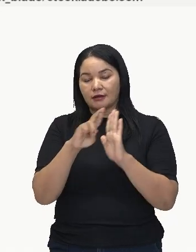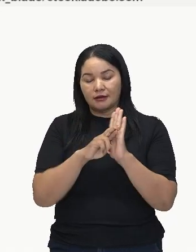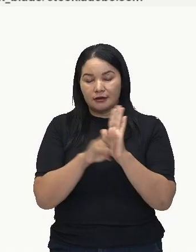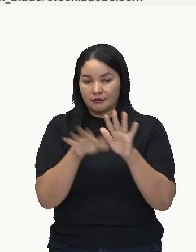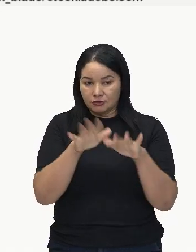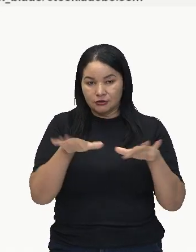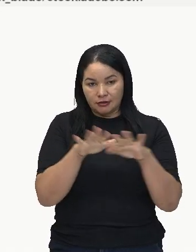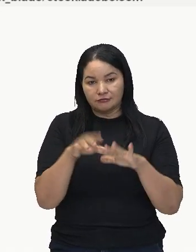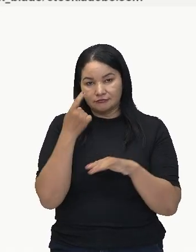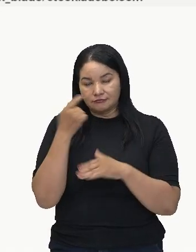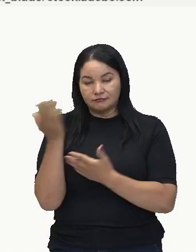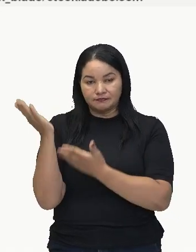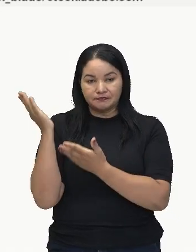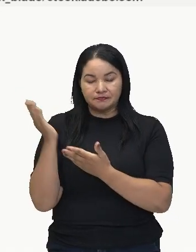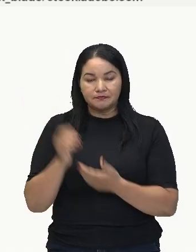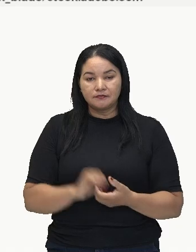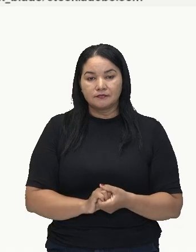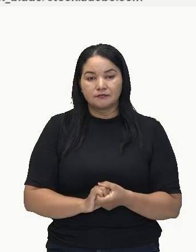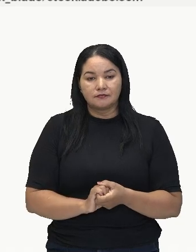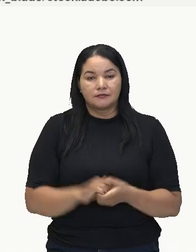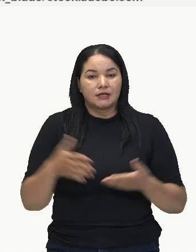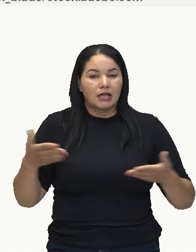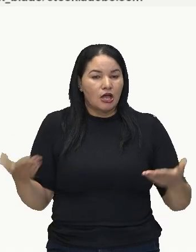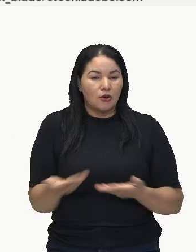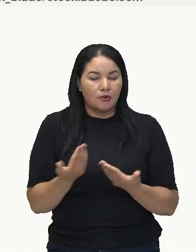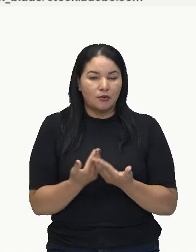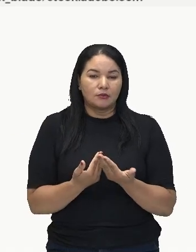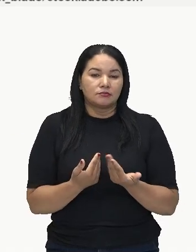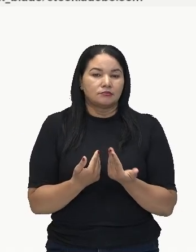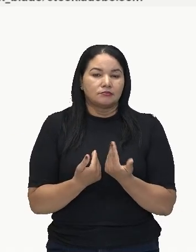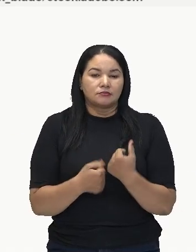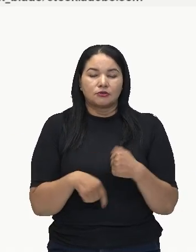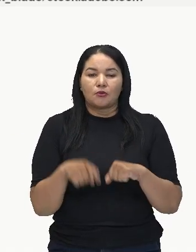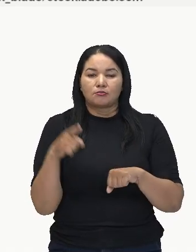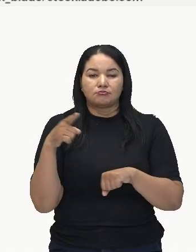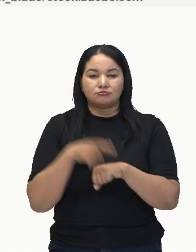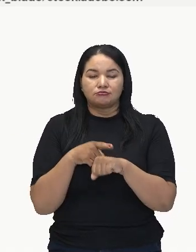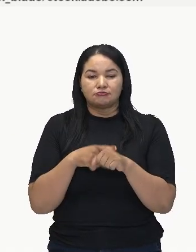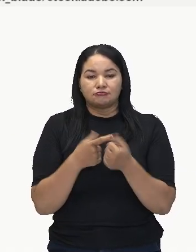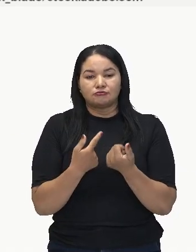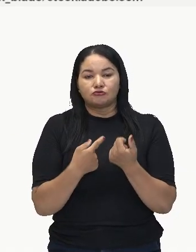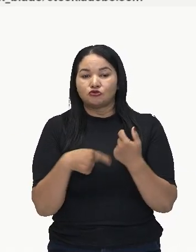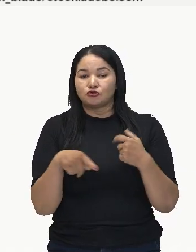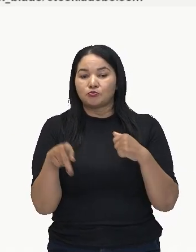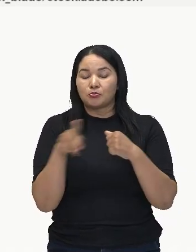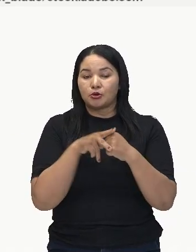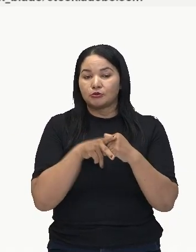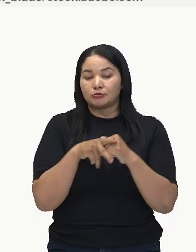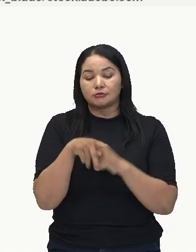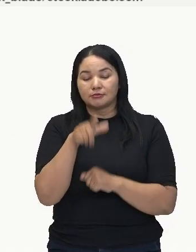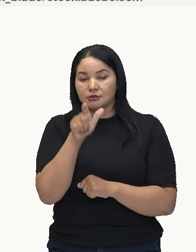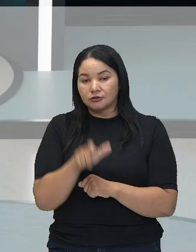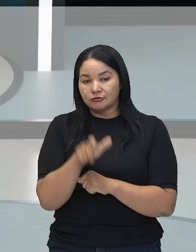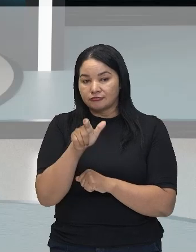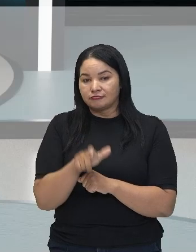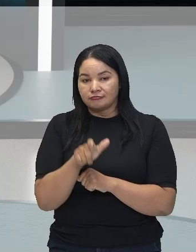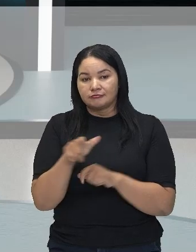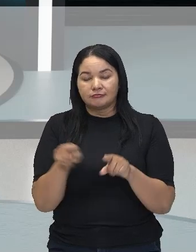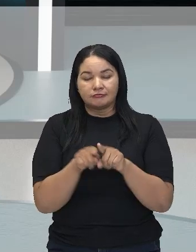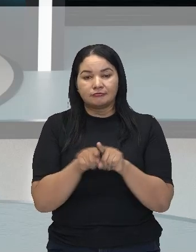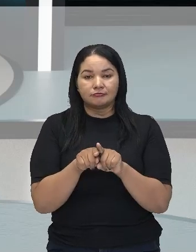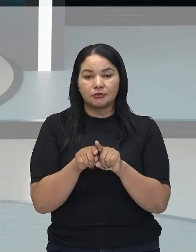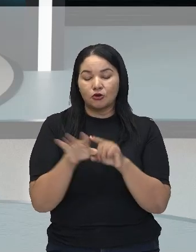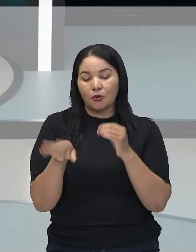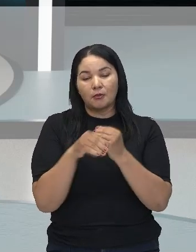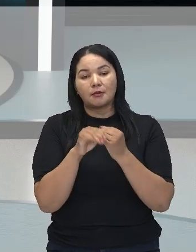Agora, quais são, tendo, né, os pronomes, as pessoas do discurso, quais são os